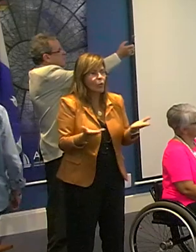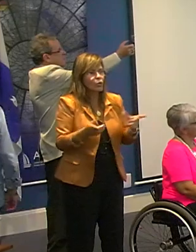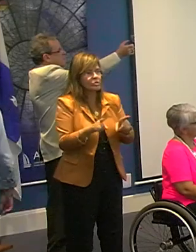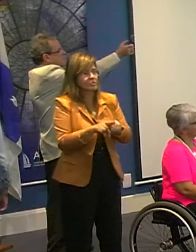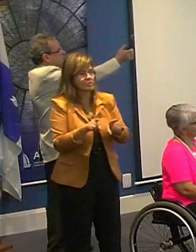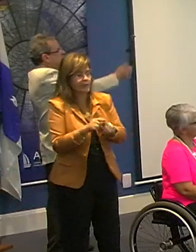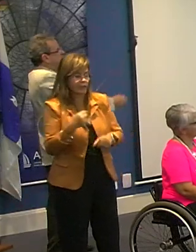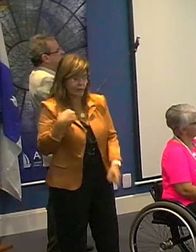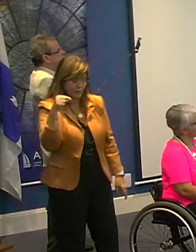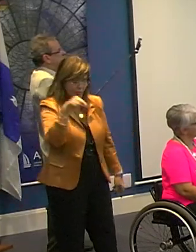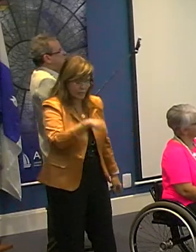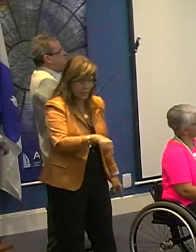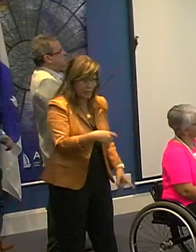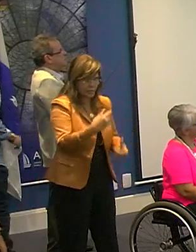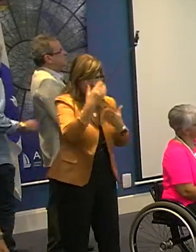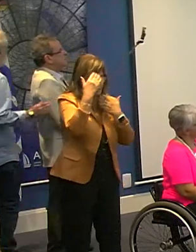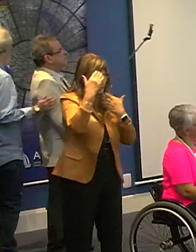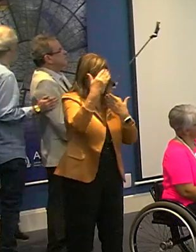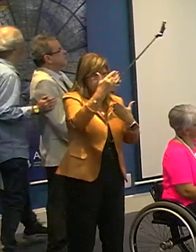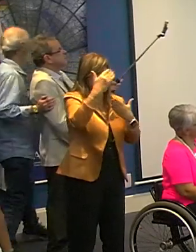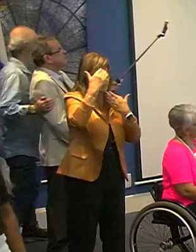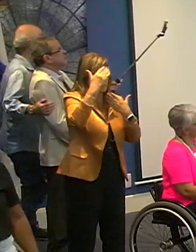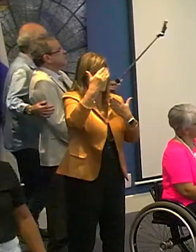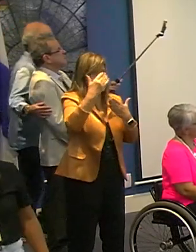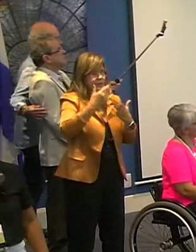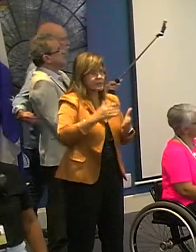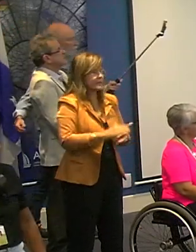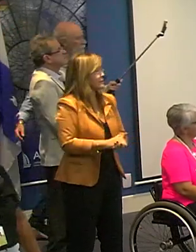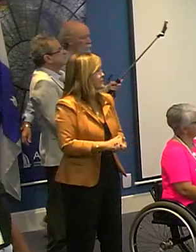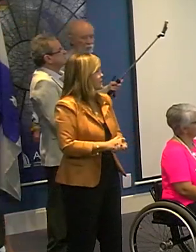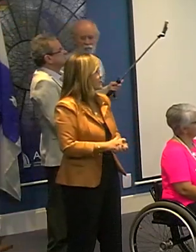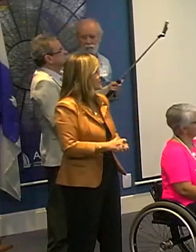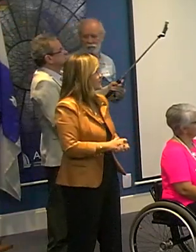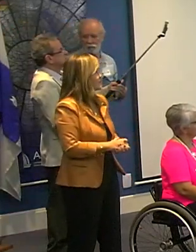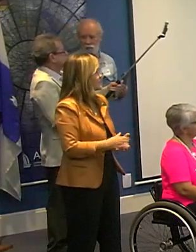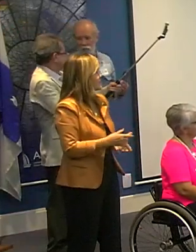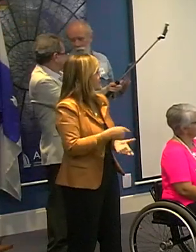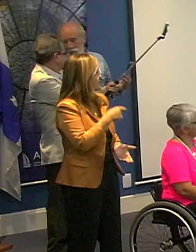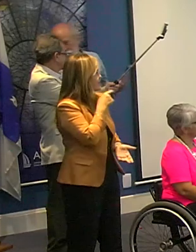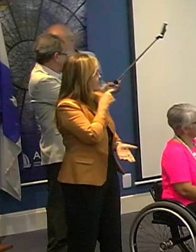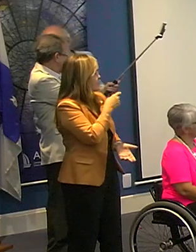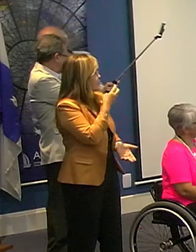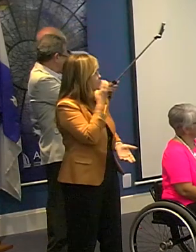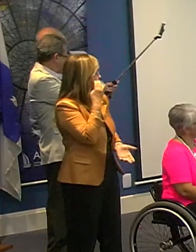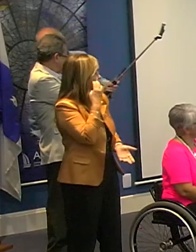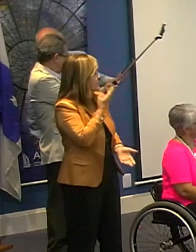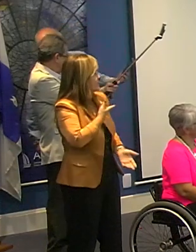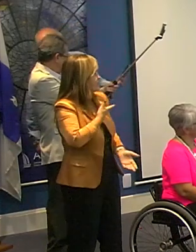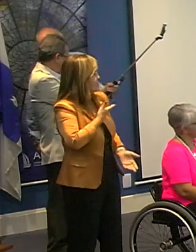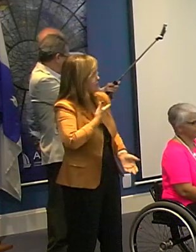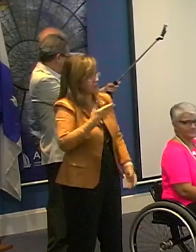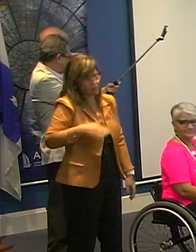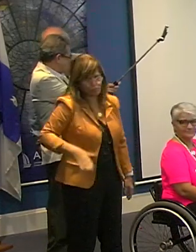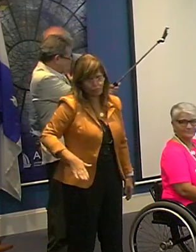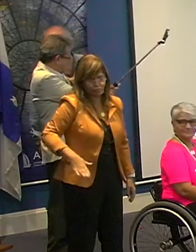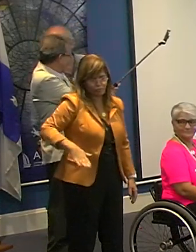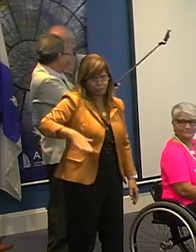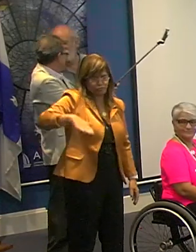aqui para agradecer. Antes, eu quero falar contigo. Você diz que é meu amigo de